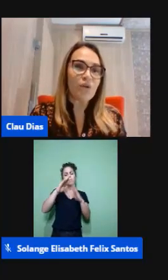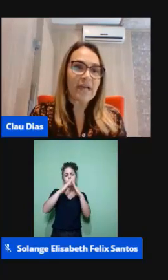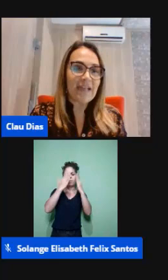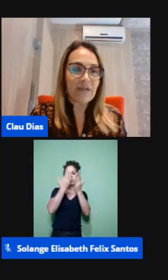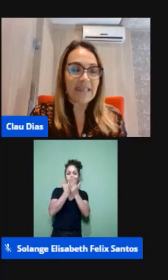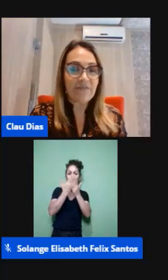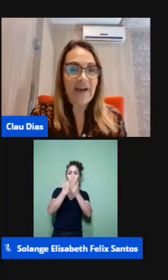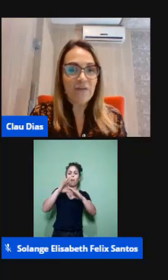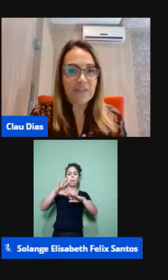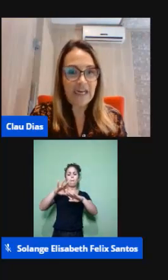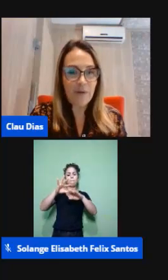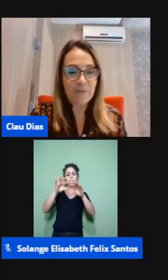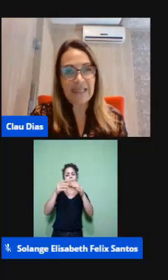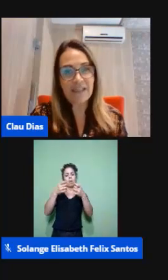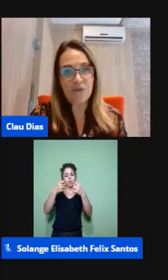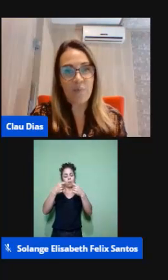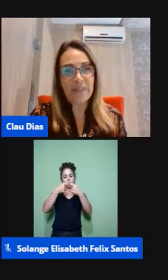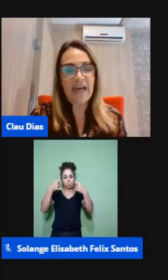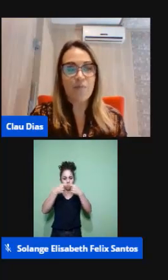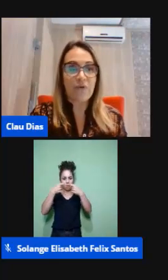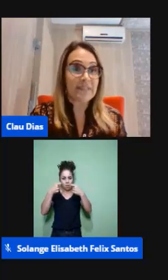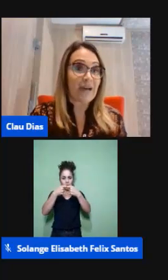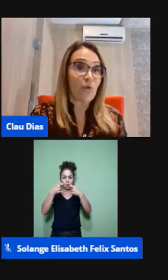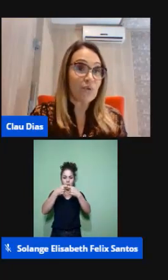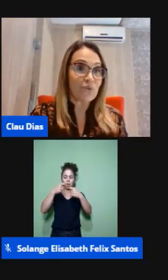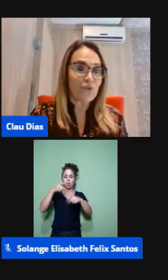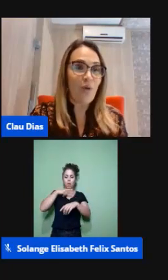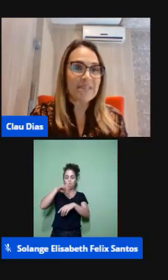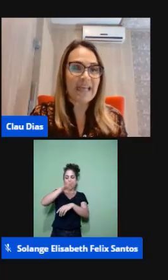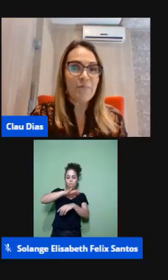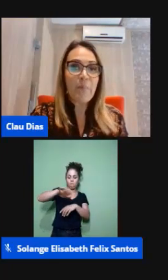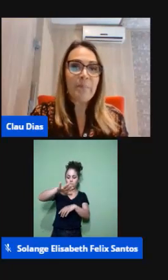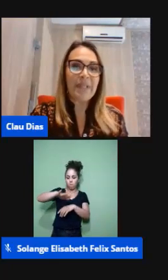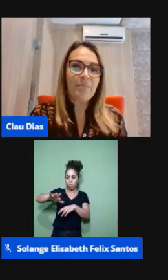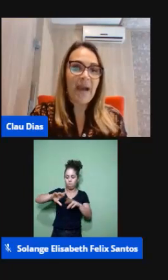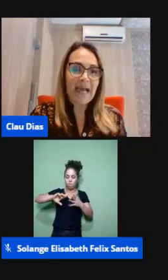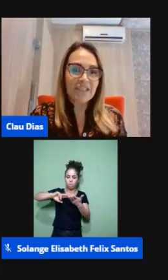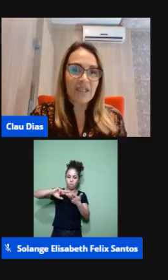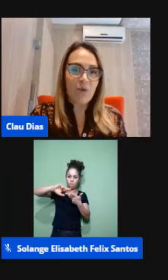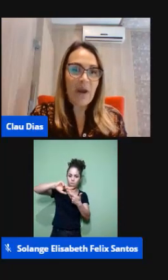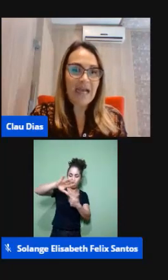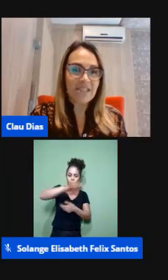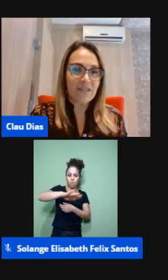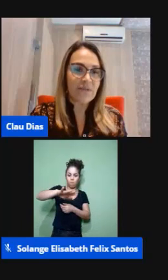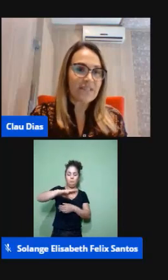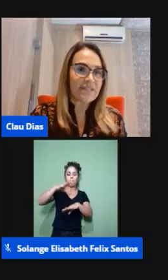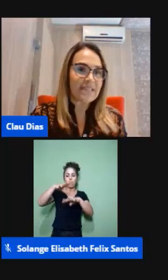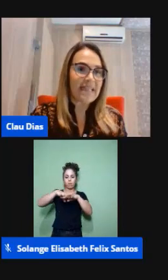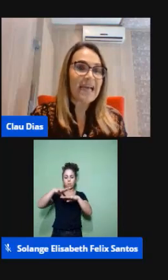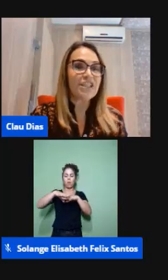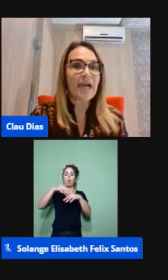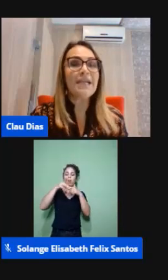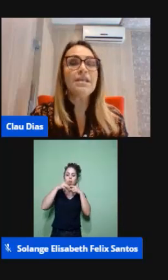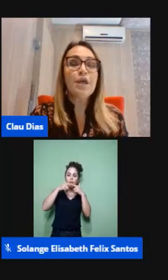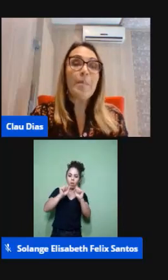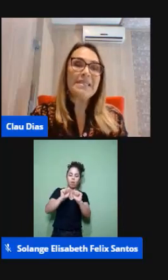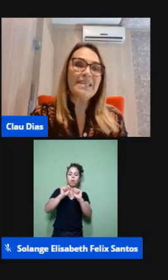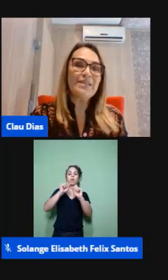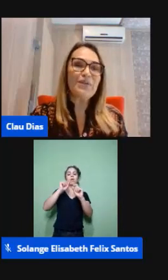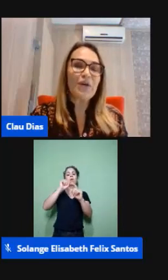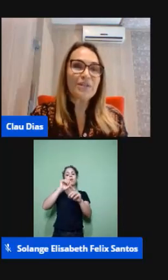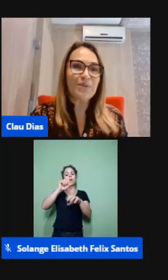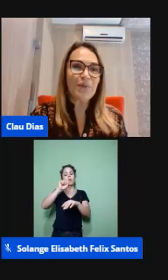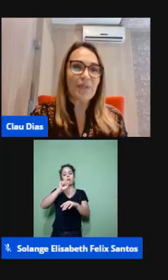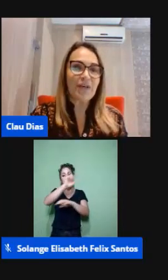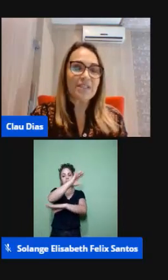professoras, elas colocaram aqui em vários campos, elas optaram por usar outros nomes, né? Matemática, linguagem, natureza, sociedade, arte, mas